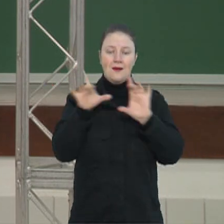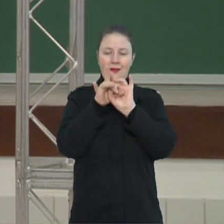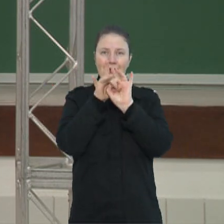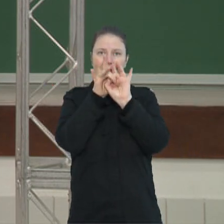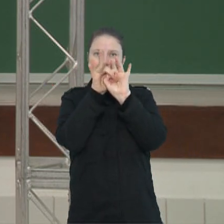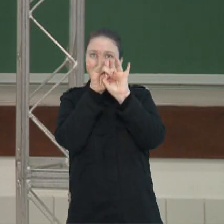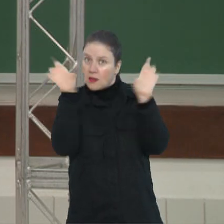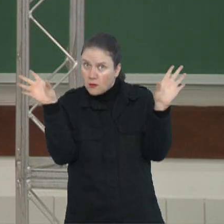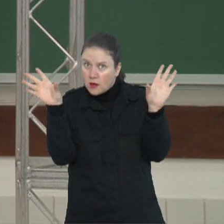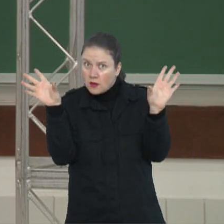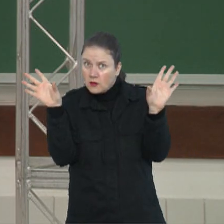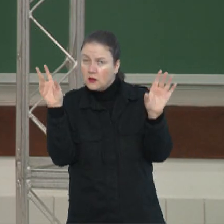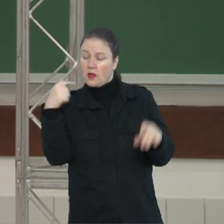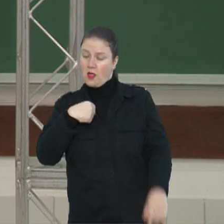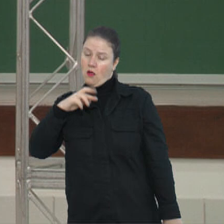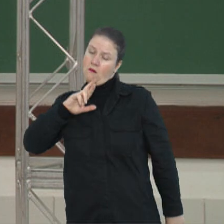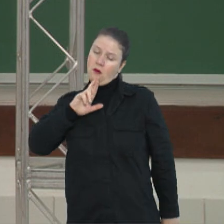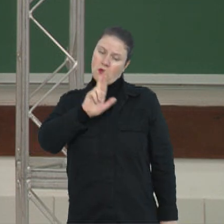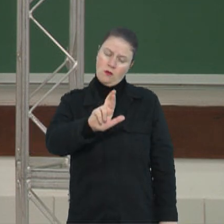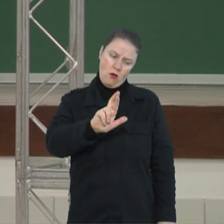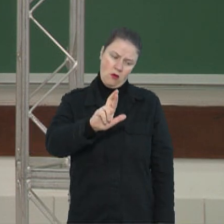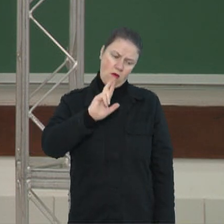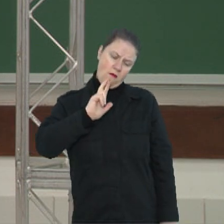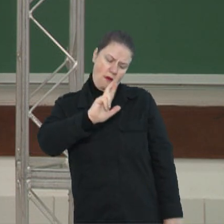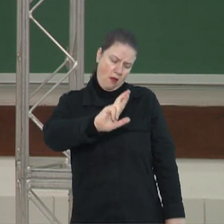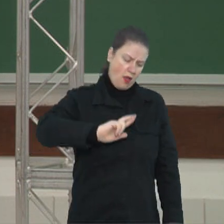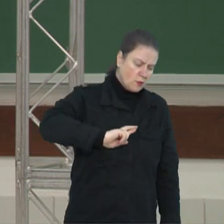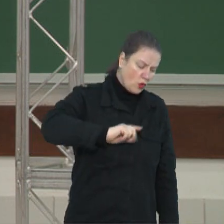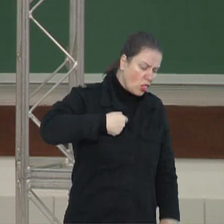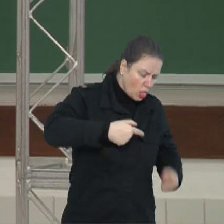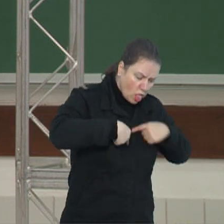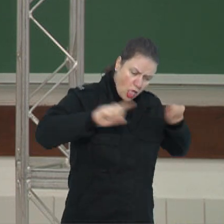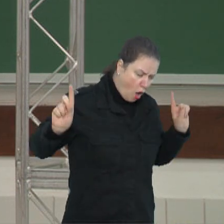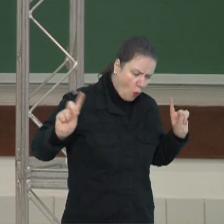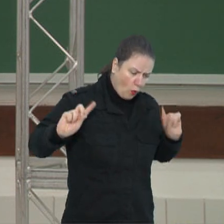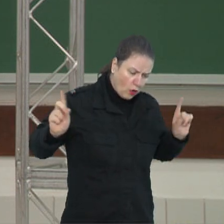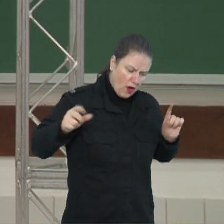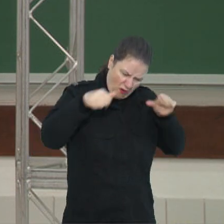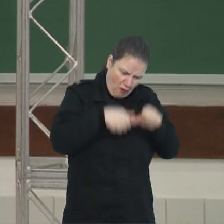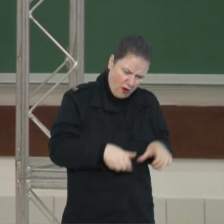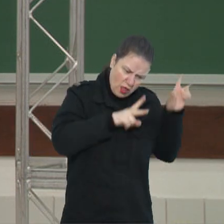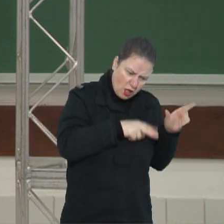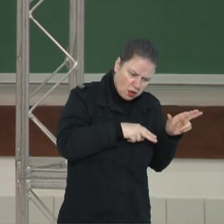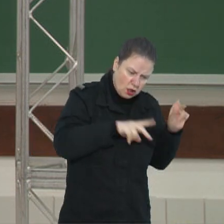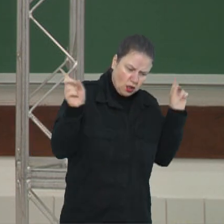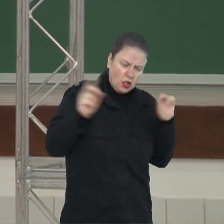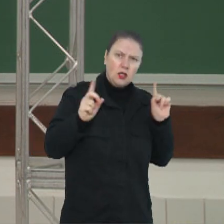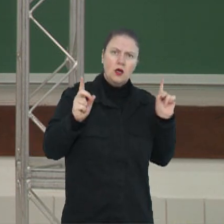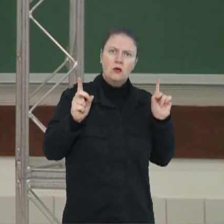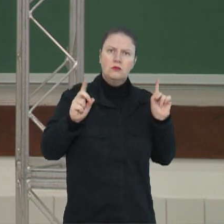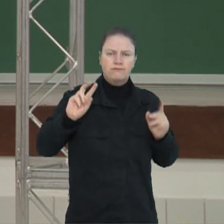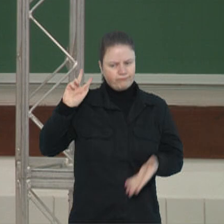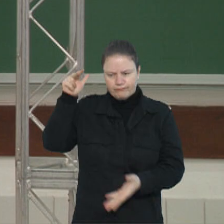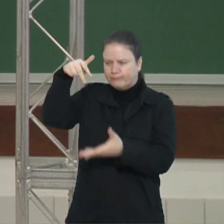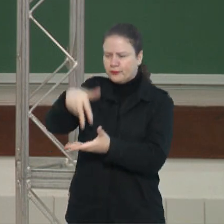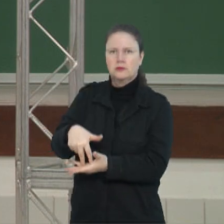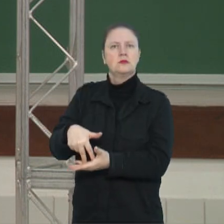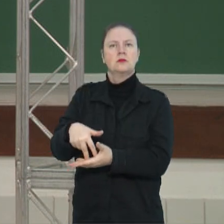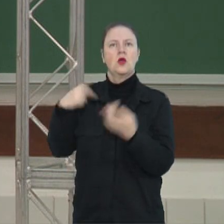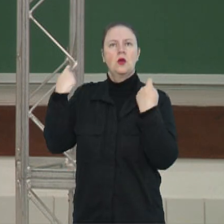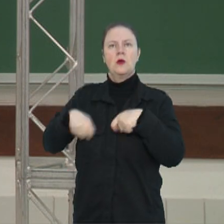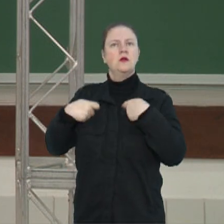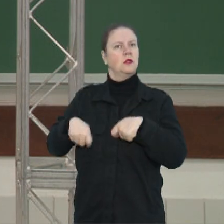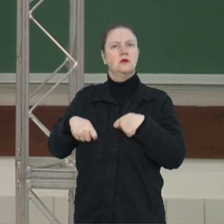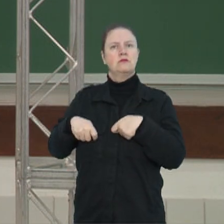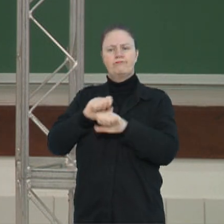dizer não às vontades do corpo. Acorda sentindo preguiça. Vai ficar deitado na cama? Não. Não vou ficar deitado,